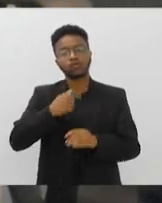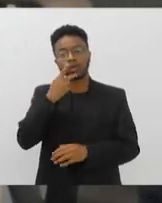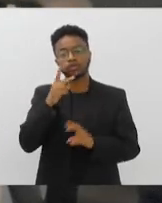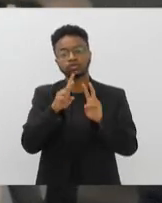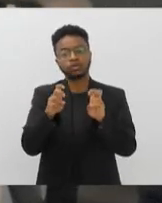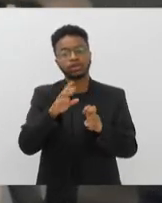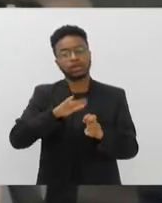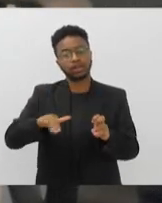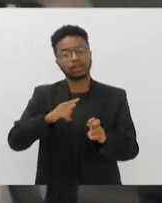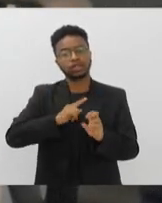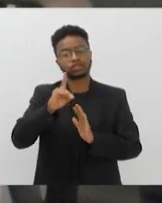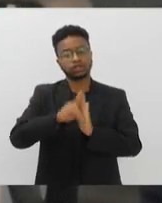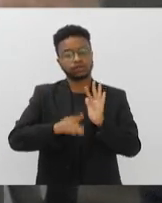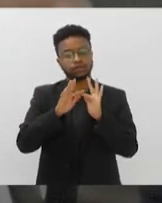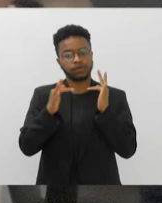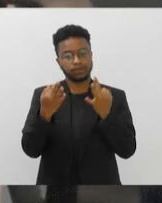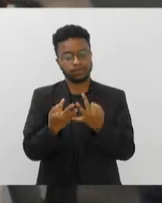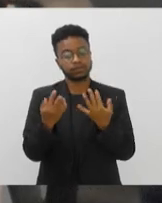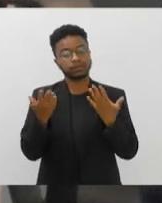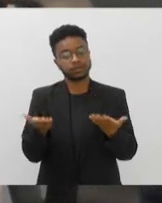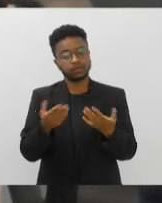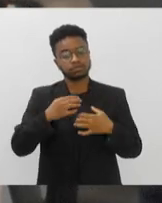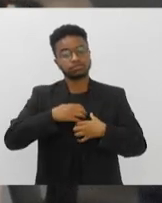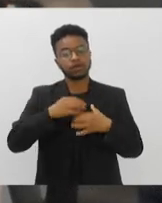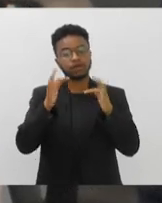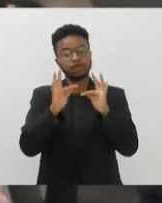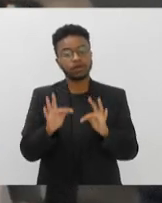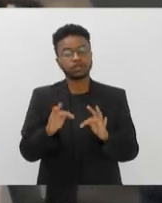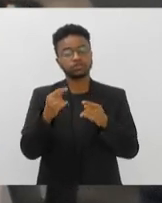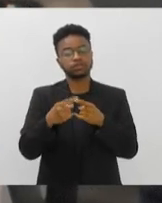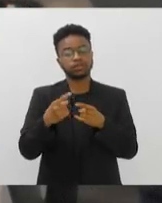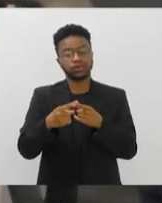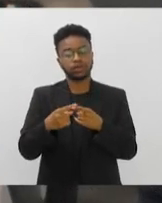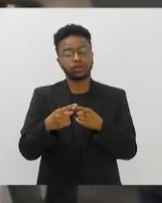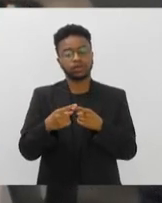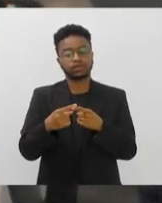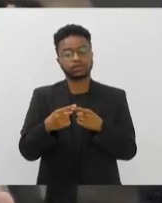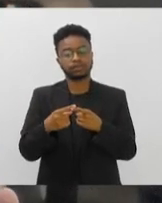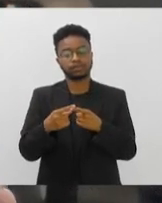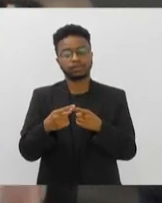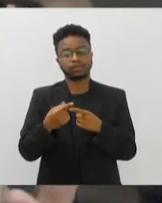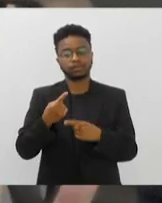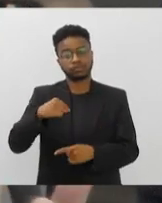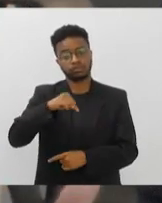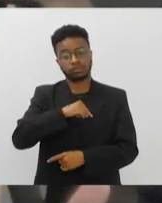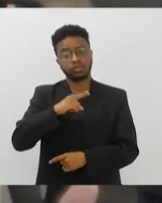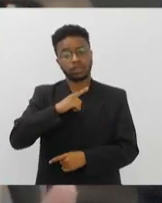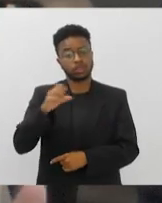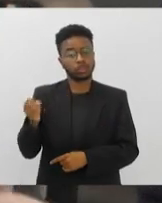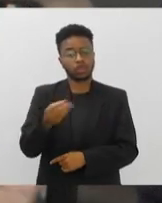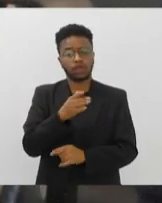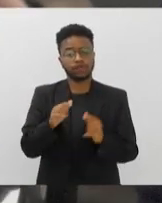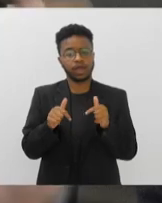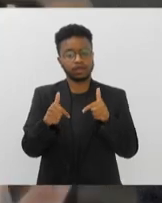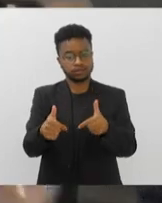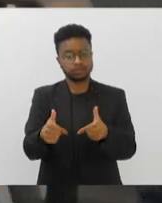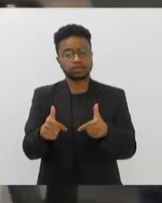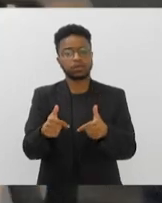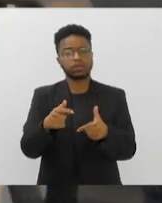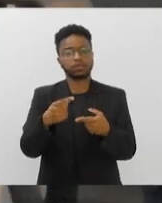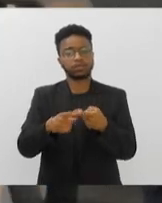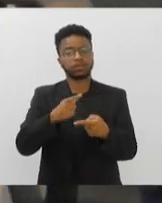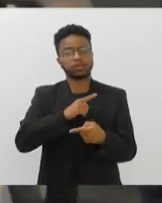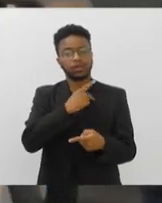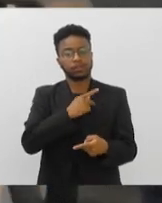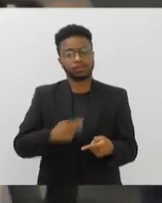né Eh e fico muito feliz que a gente tenha essa essas novas iniciativas um presidente